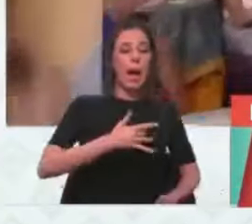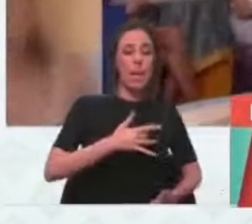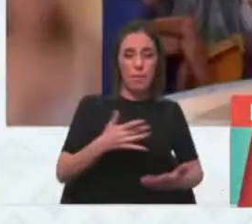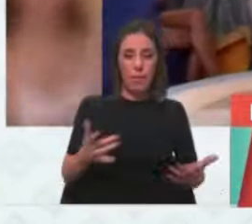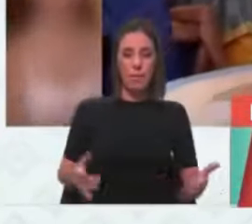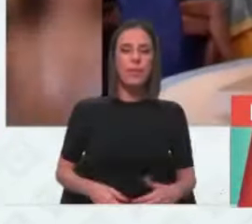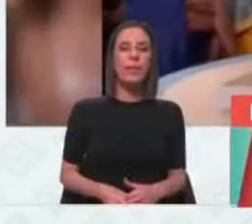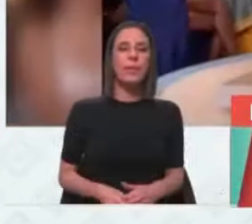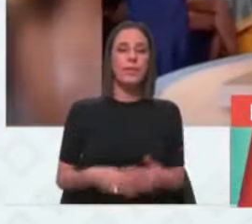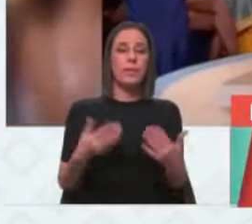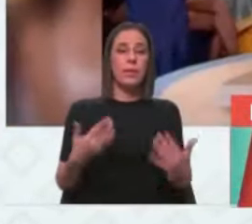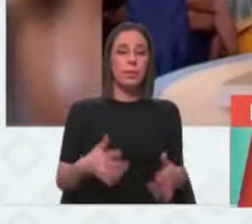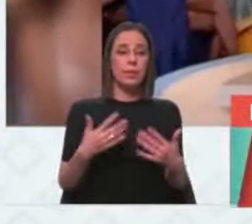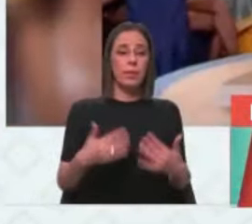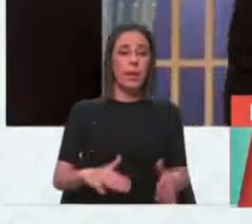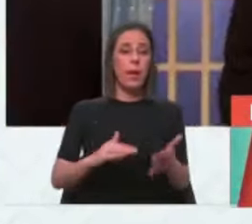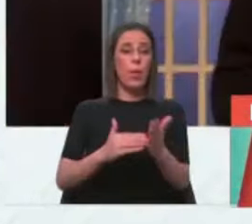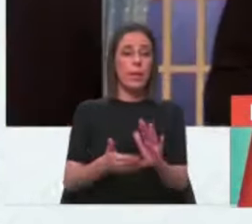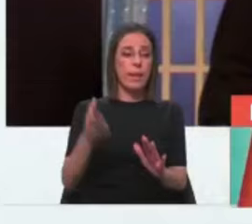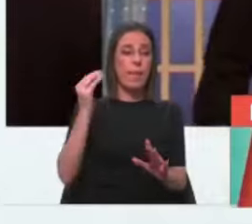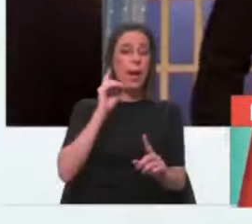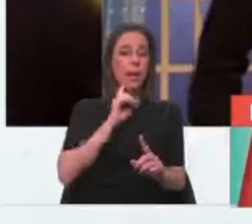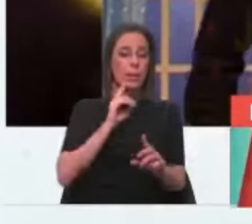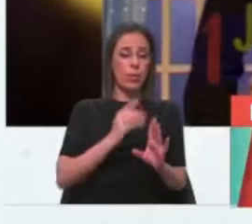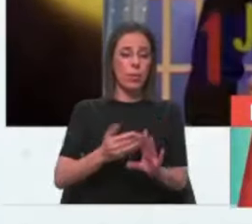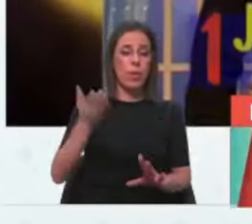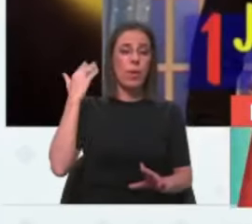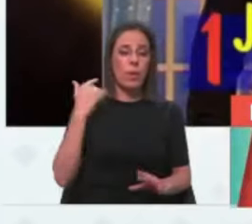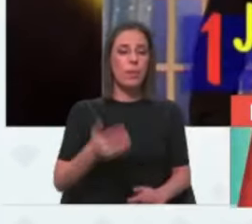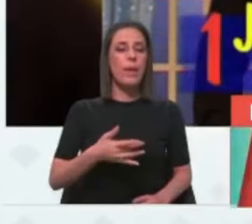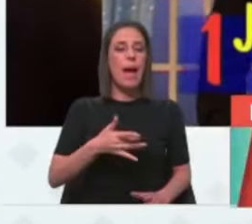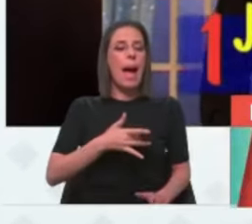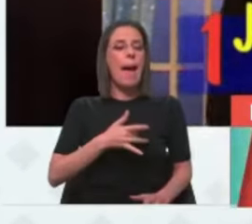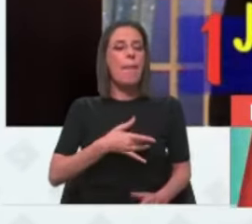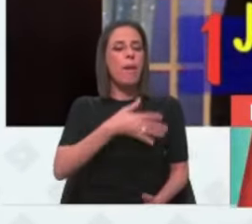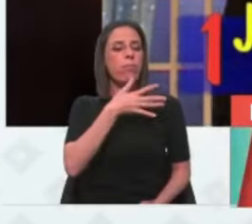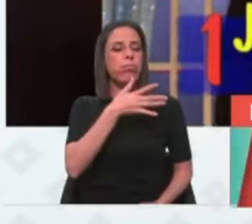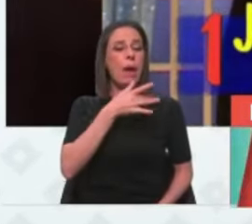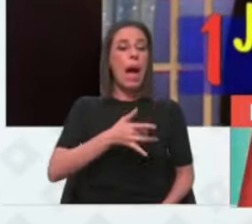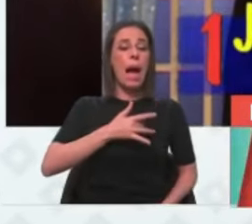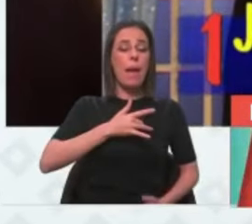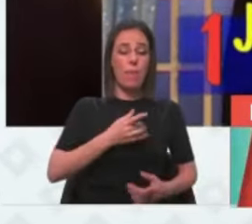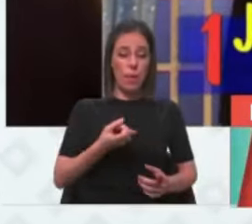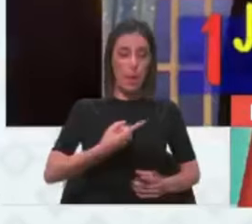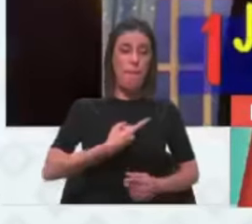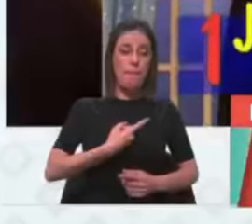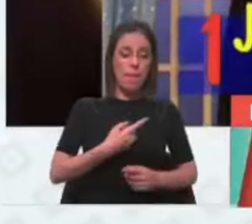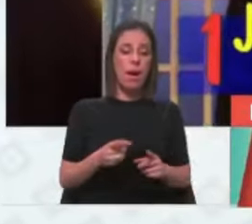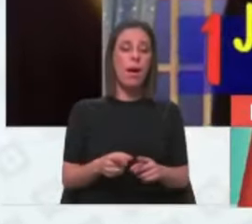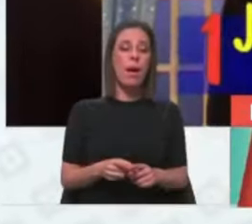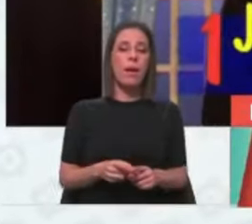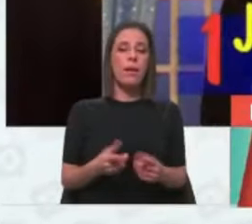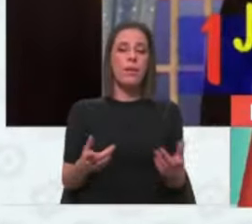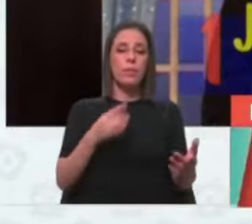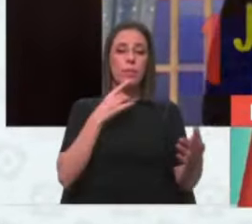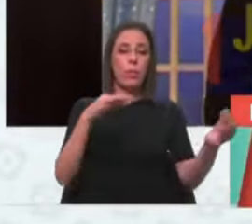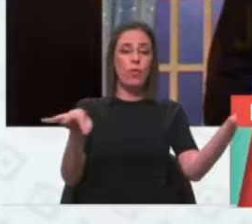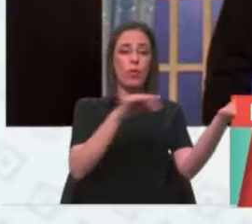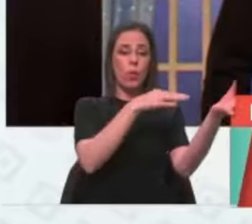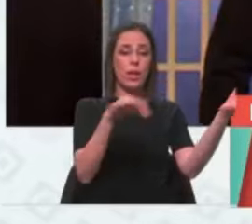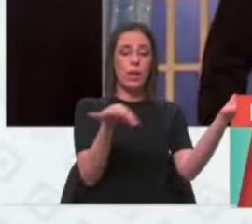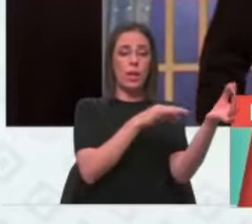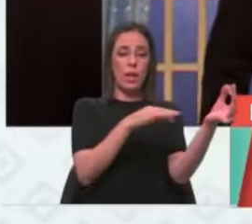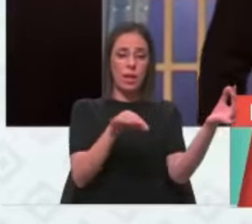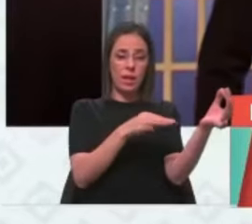de amor era das provas mais emblemáticas daquela altura. Qual? Declaração de amor. Pois era. E era o violinista que o António, creio